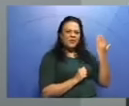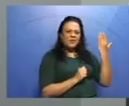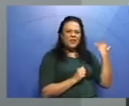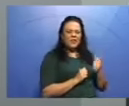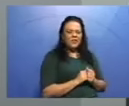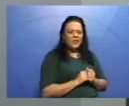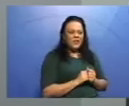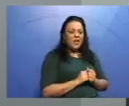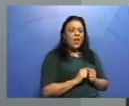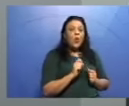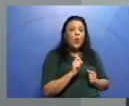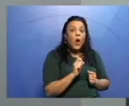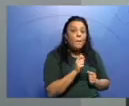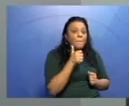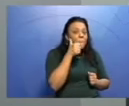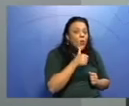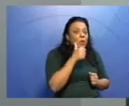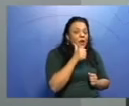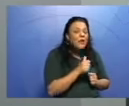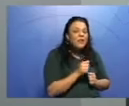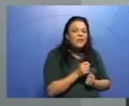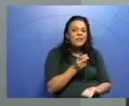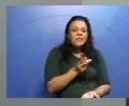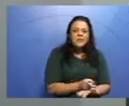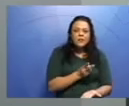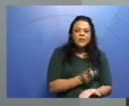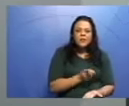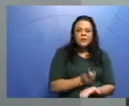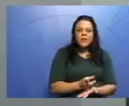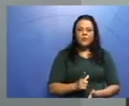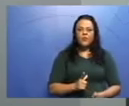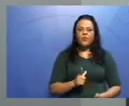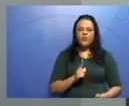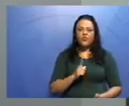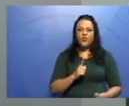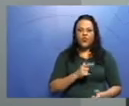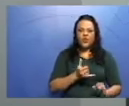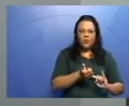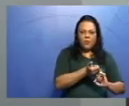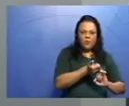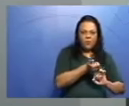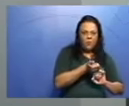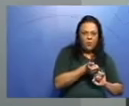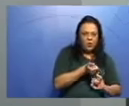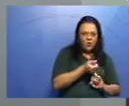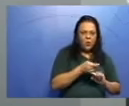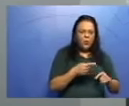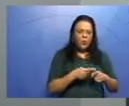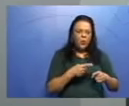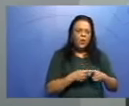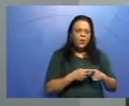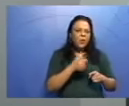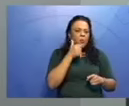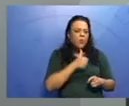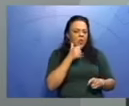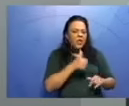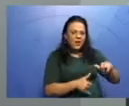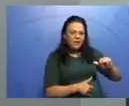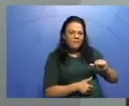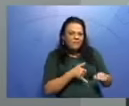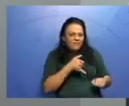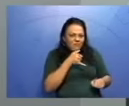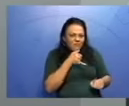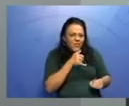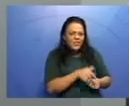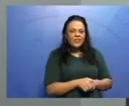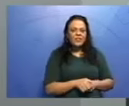uma válvula de escape, ela encontra um amante. Então, isso tudo é característica de Machado de Assis. Indico a leitura dos livros, porque a maioria